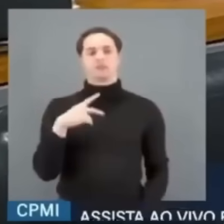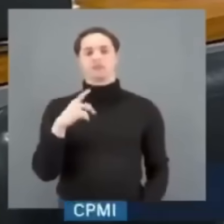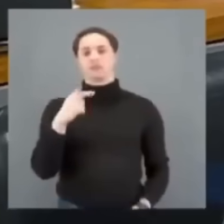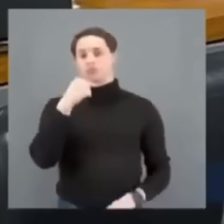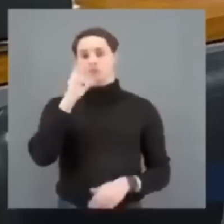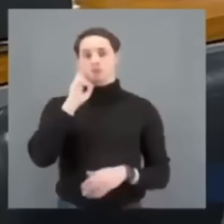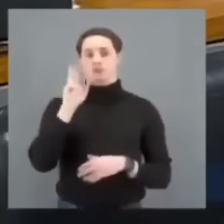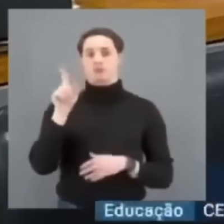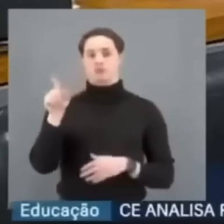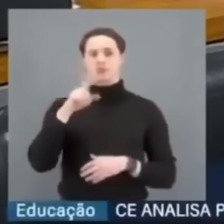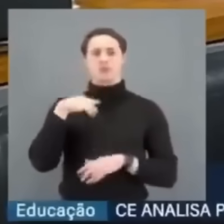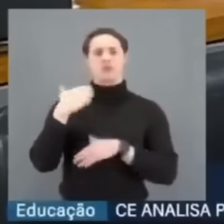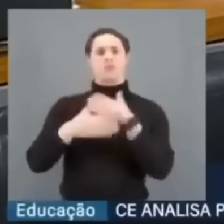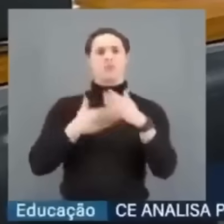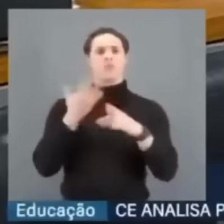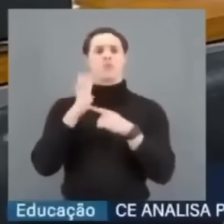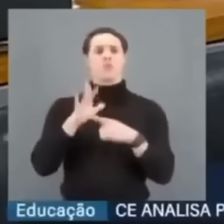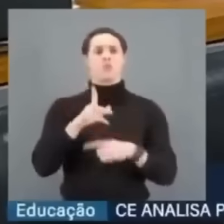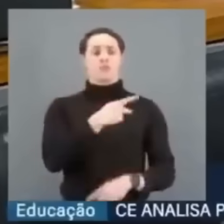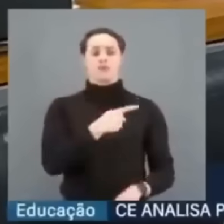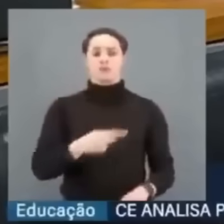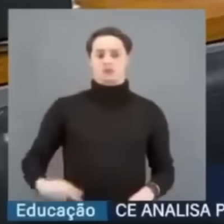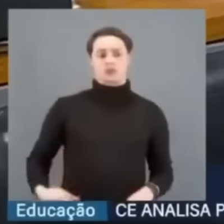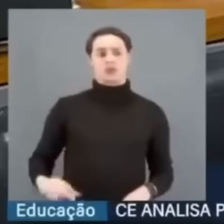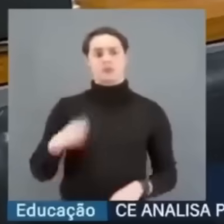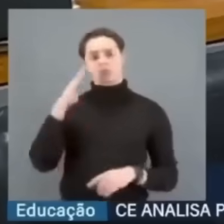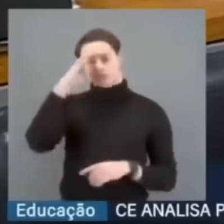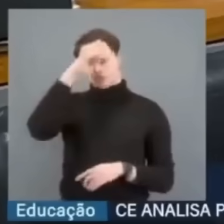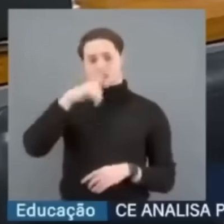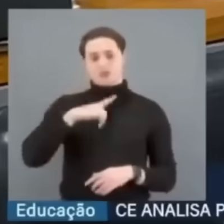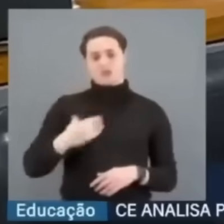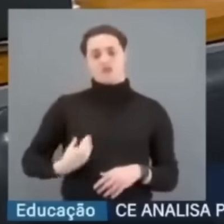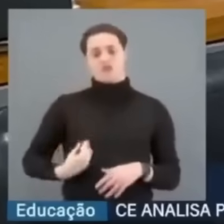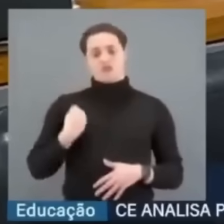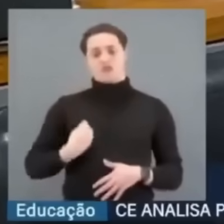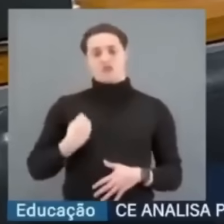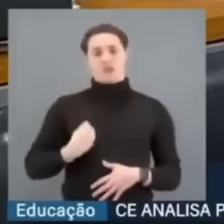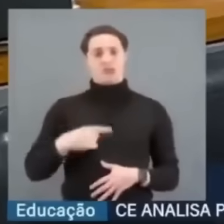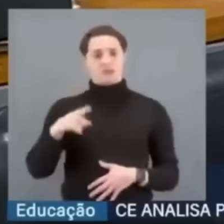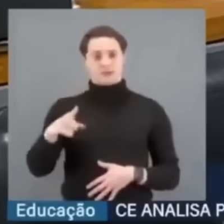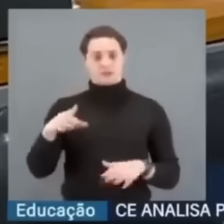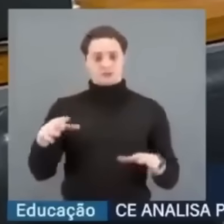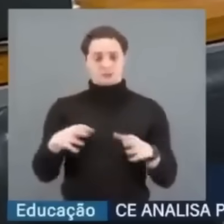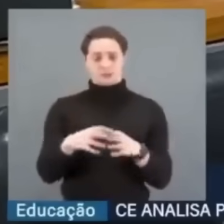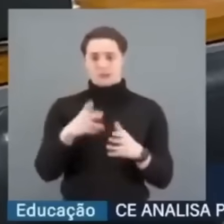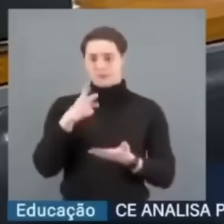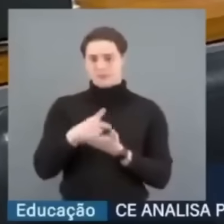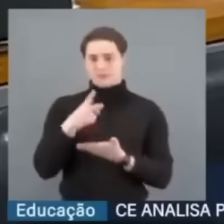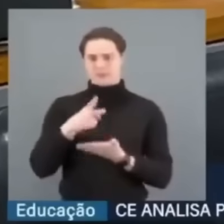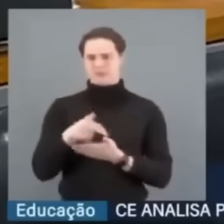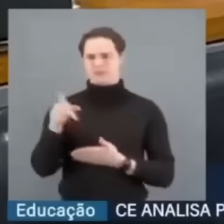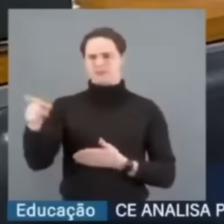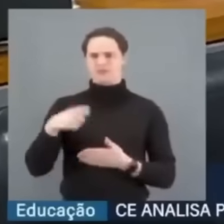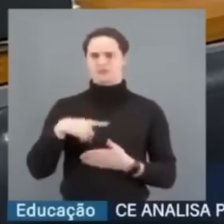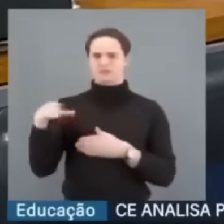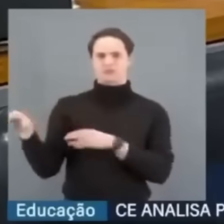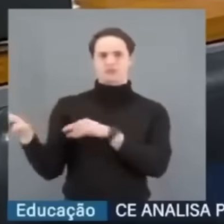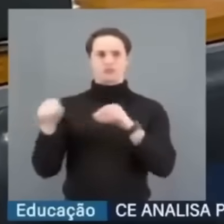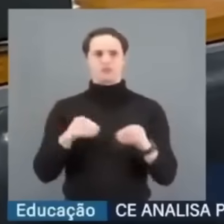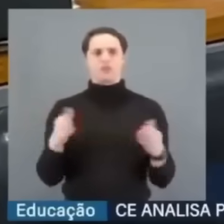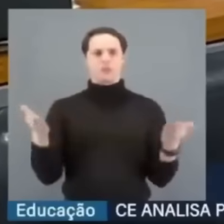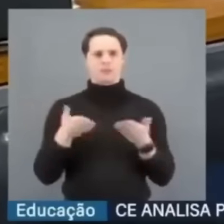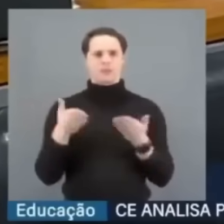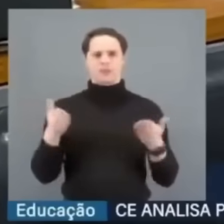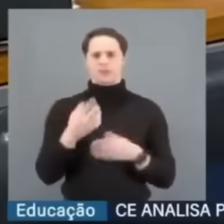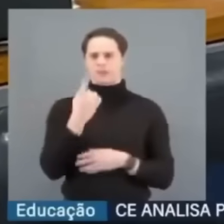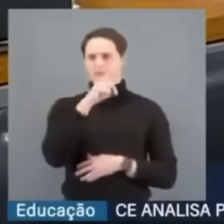senhor foi depois indicado pelo presidente Jair Bolsonaro para estar exatamente nesse comando. O senhor traria para cá